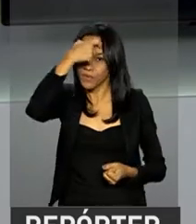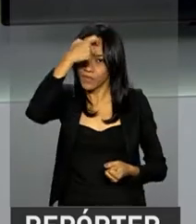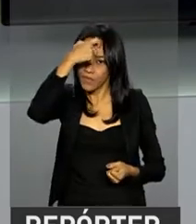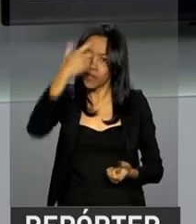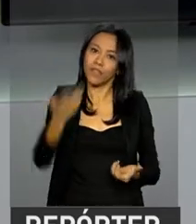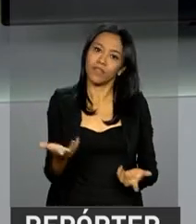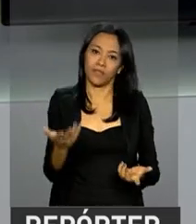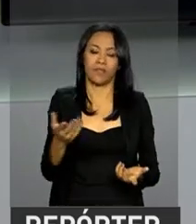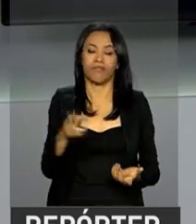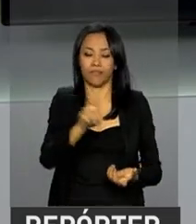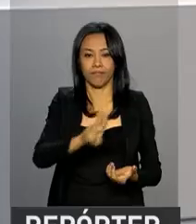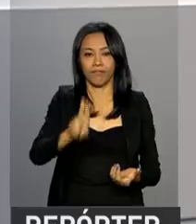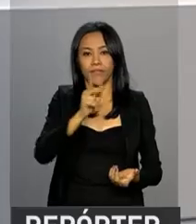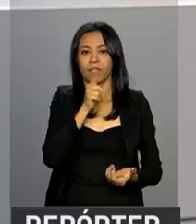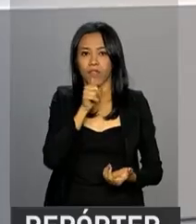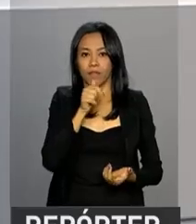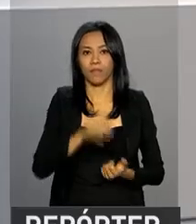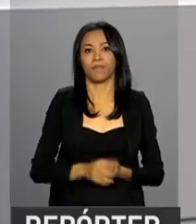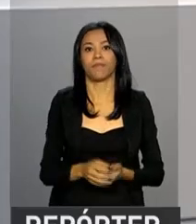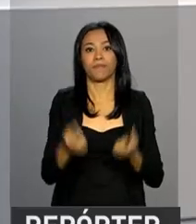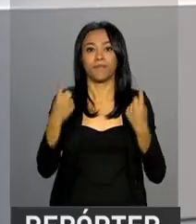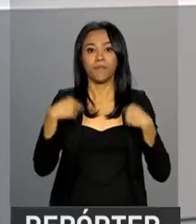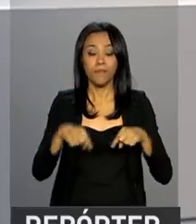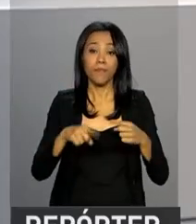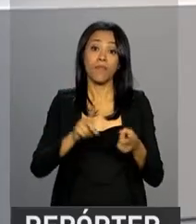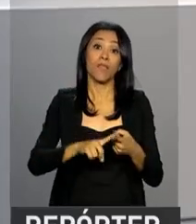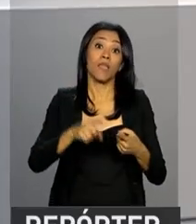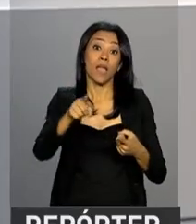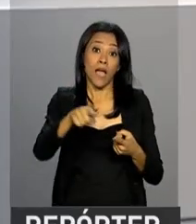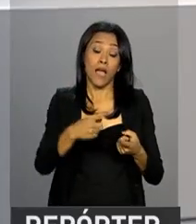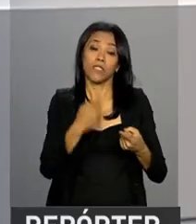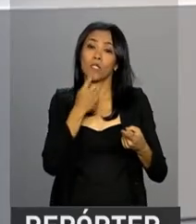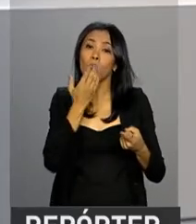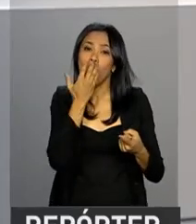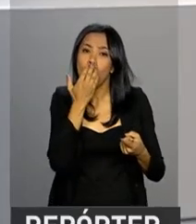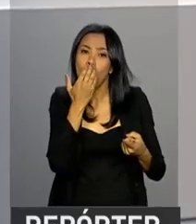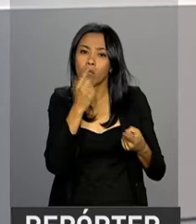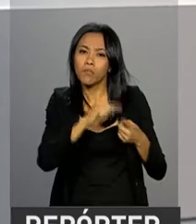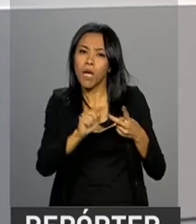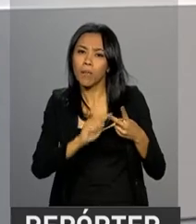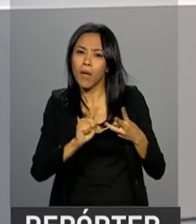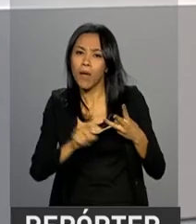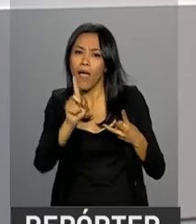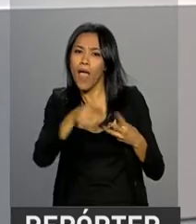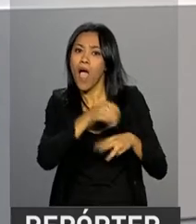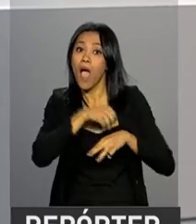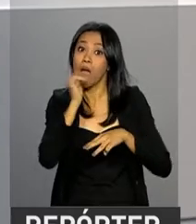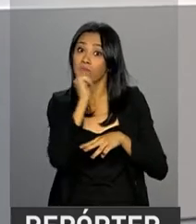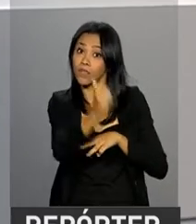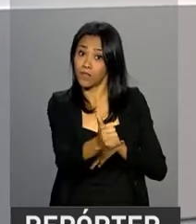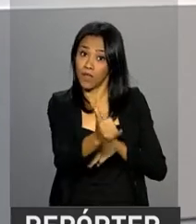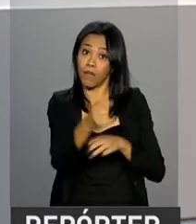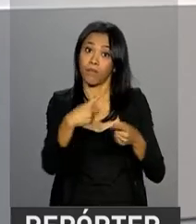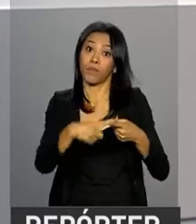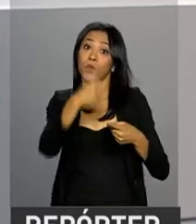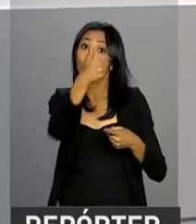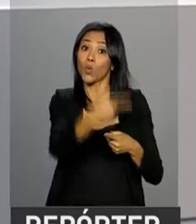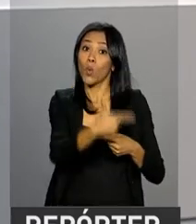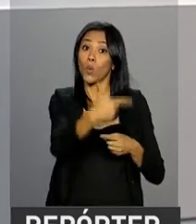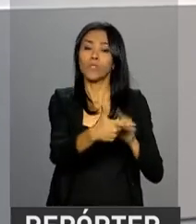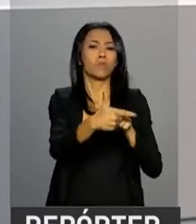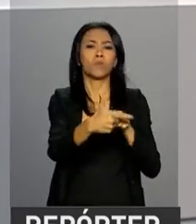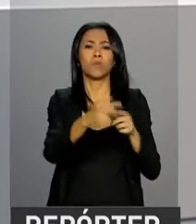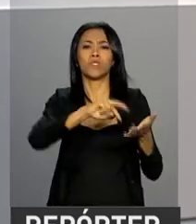combate ao desperdício as bandeiras tarifárias variam para dar esse sinal aos consumidores o patamar 2 indica a necessidade